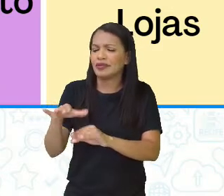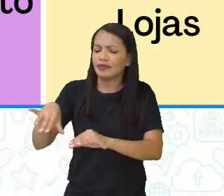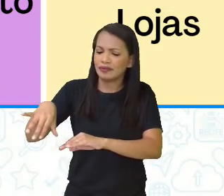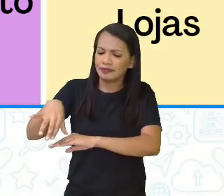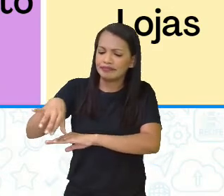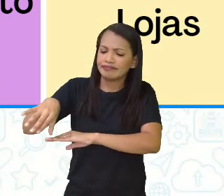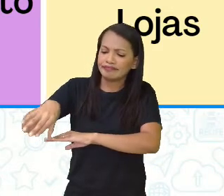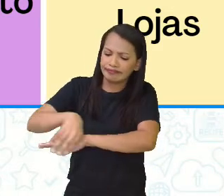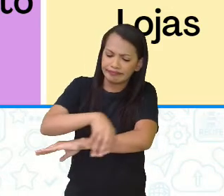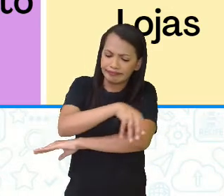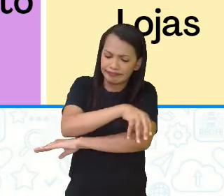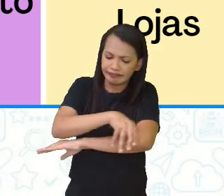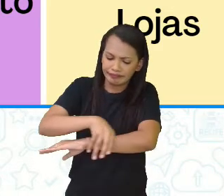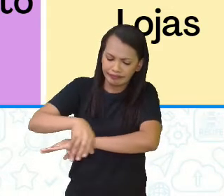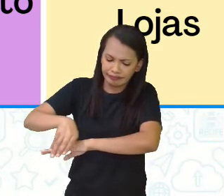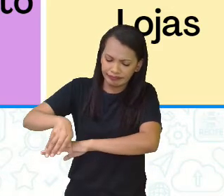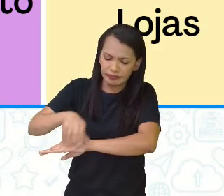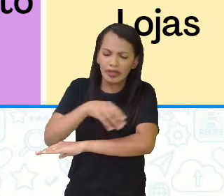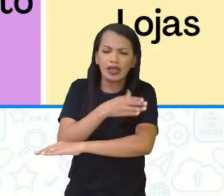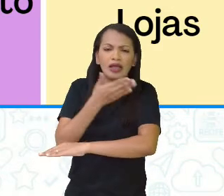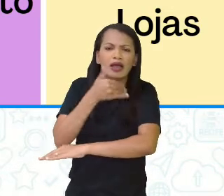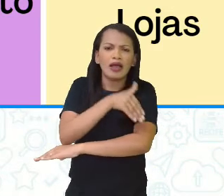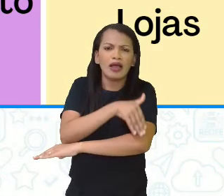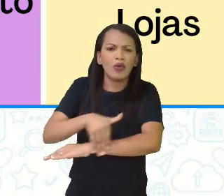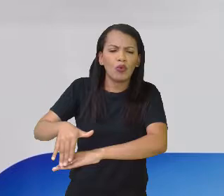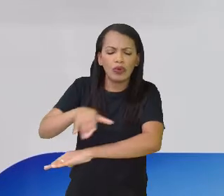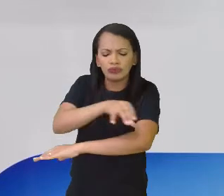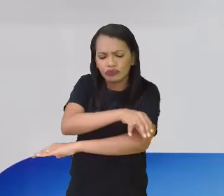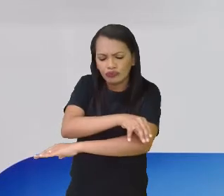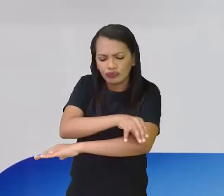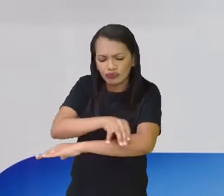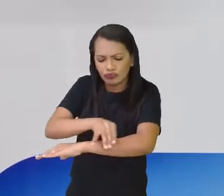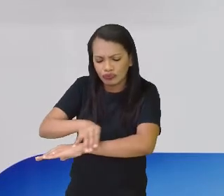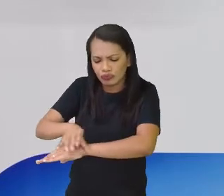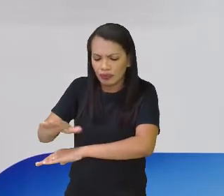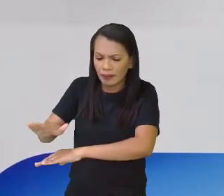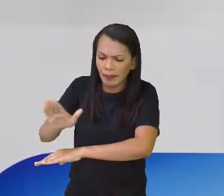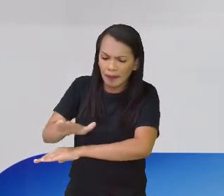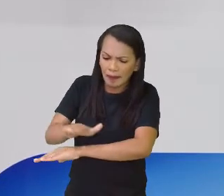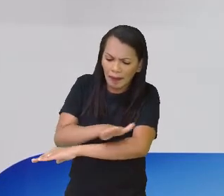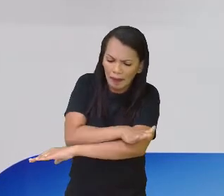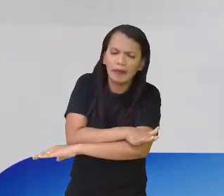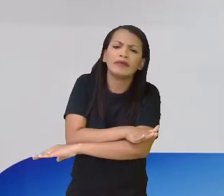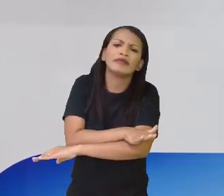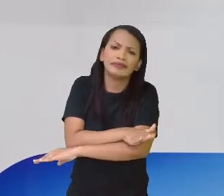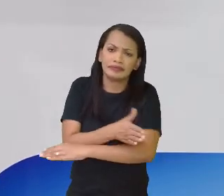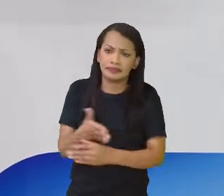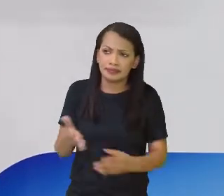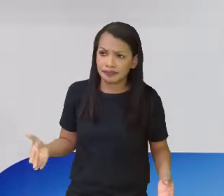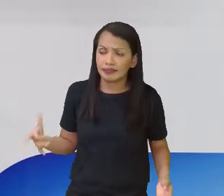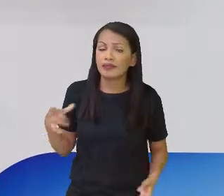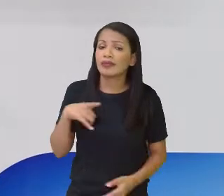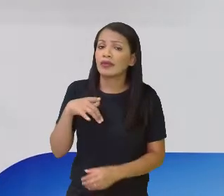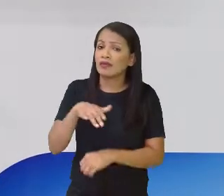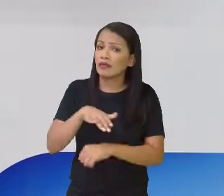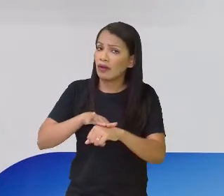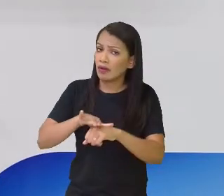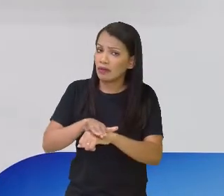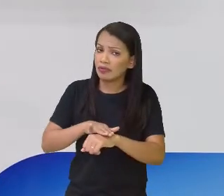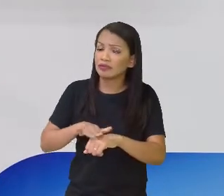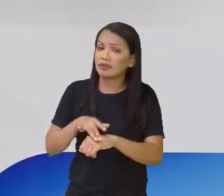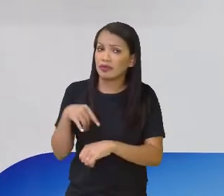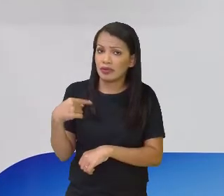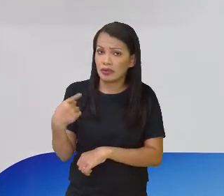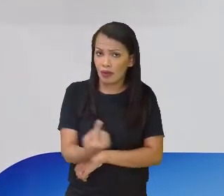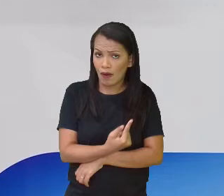isso é muito comum, porque está dentro do espaço urbano. Eita, quanta coisa! Vai conversando com a gente aí. O que é